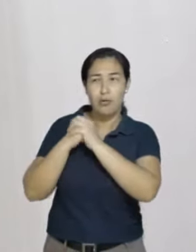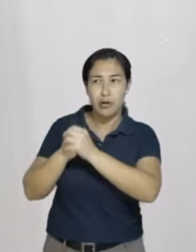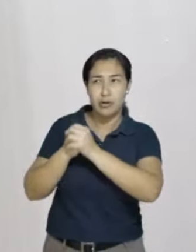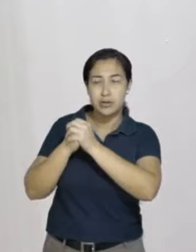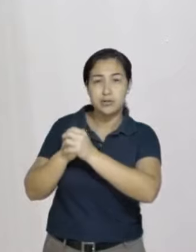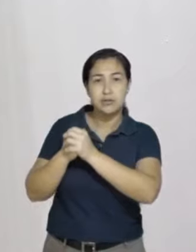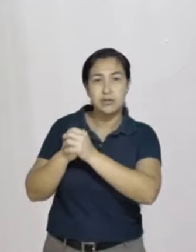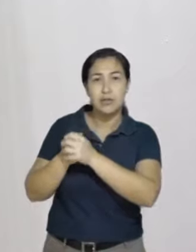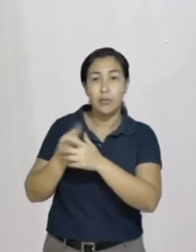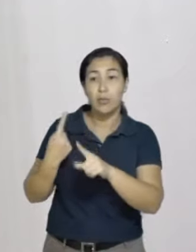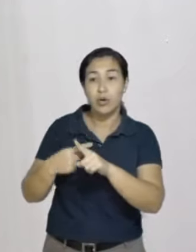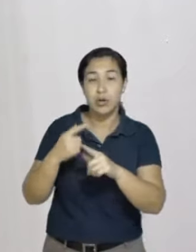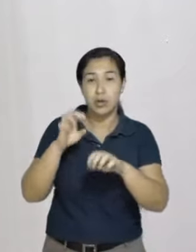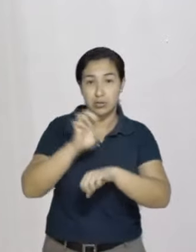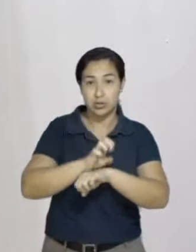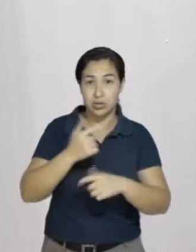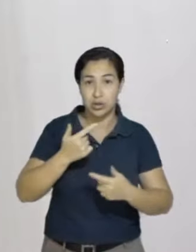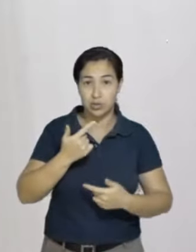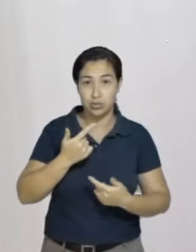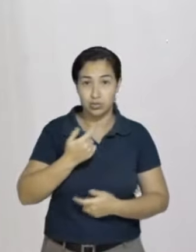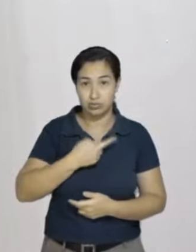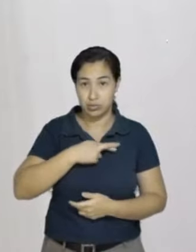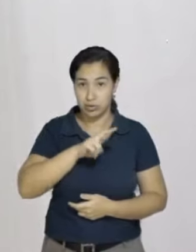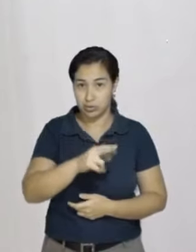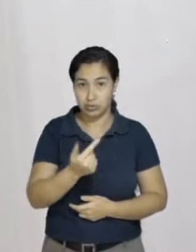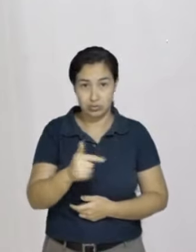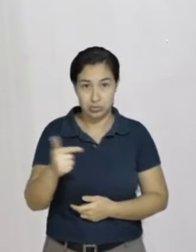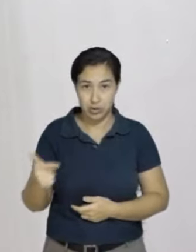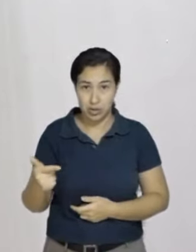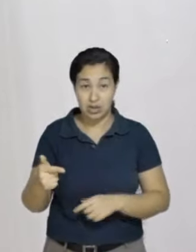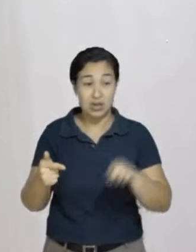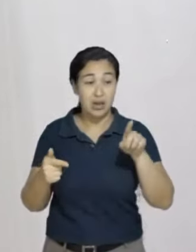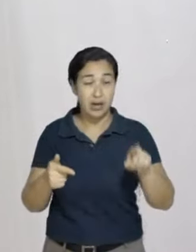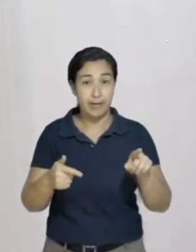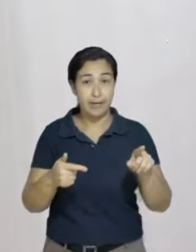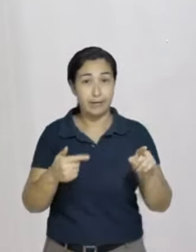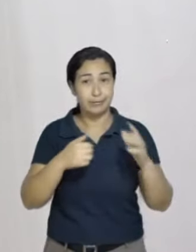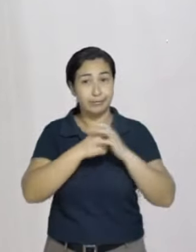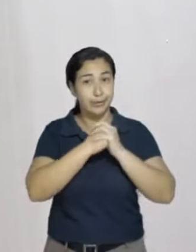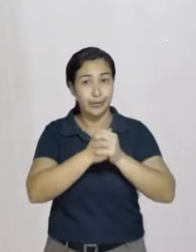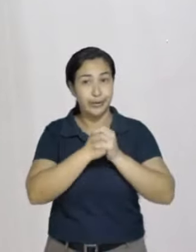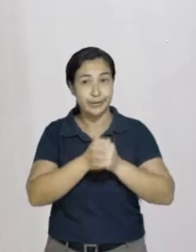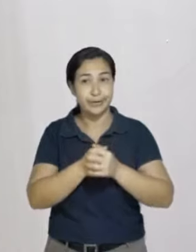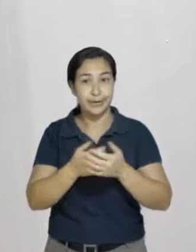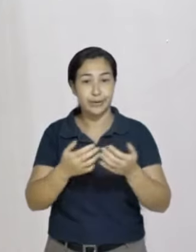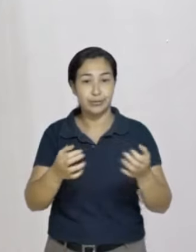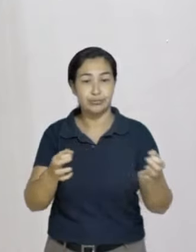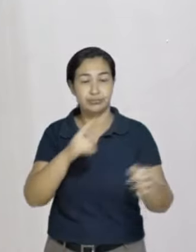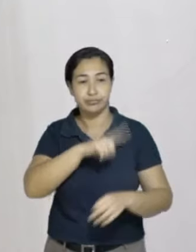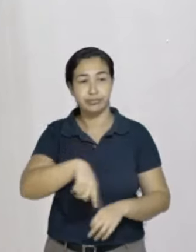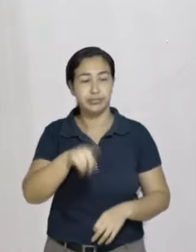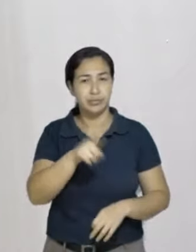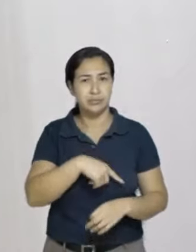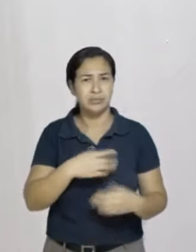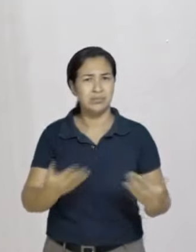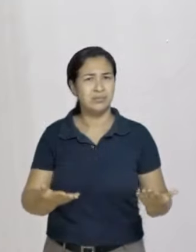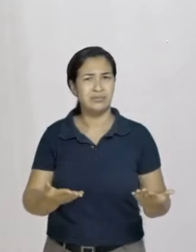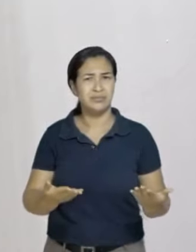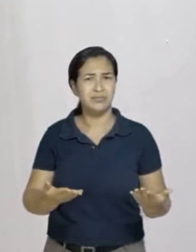aí então se acabou essa terrível oração aqui me digam que tipo de